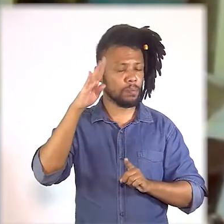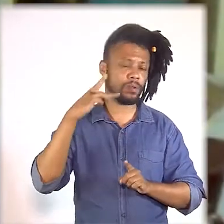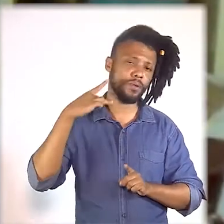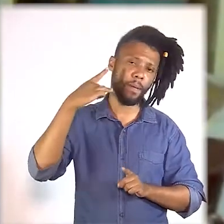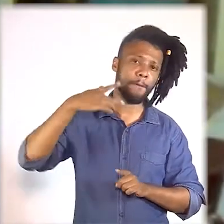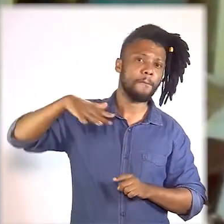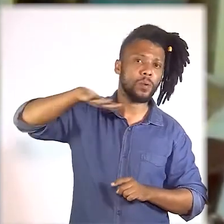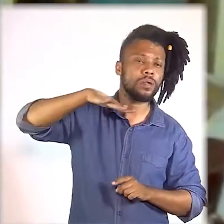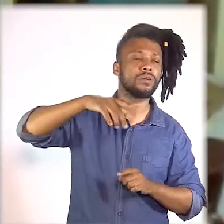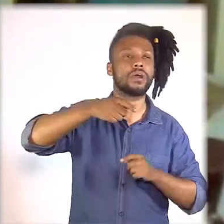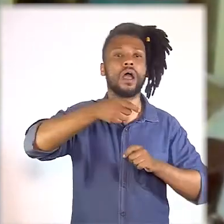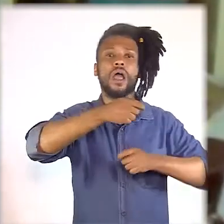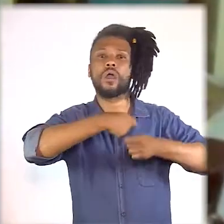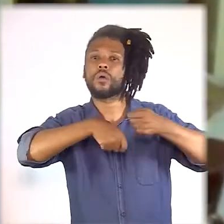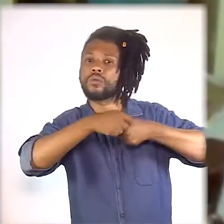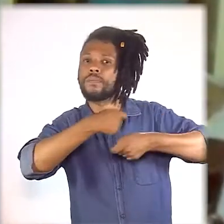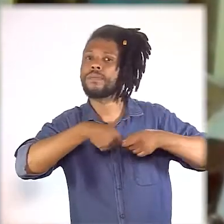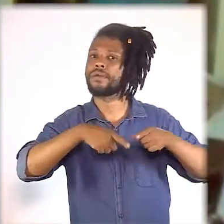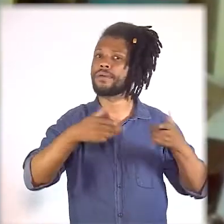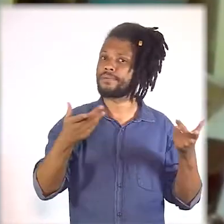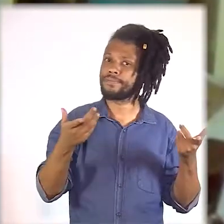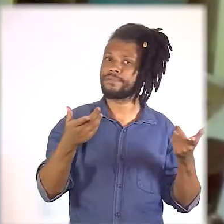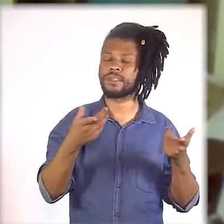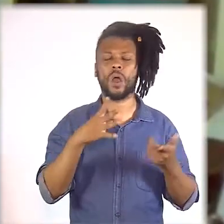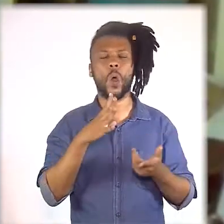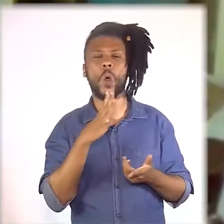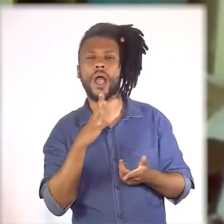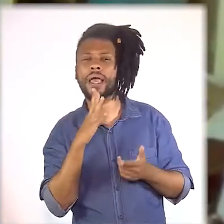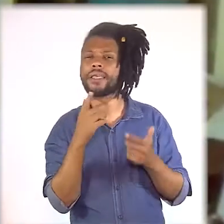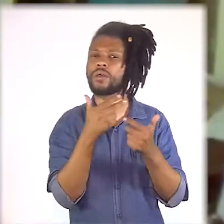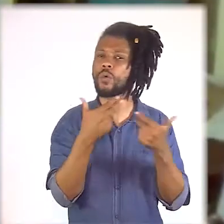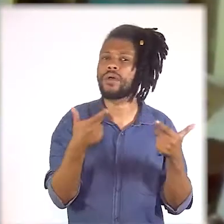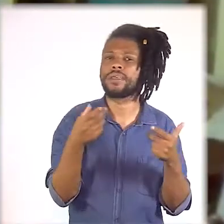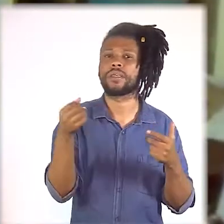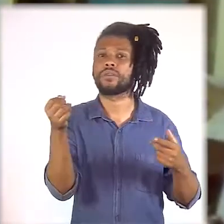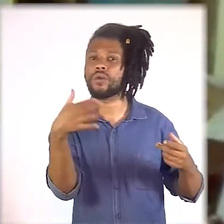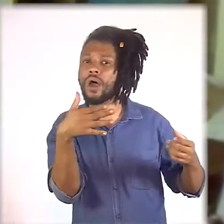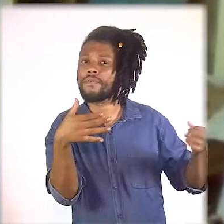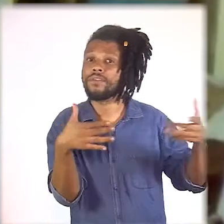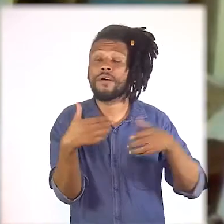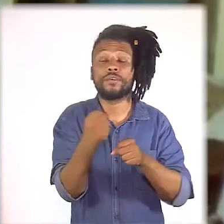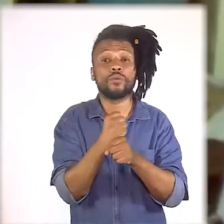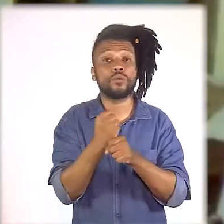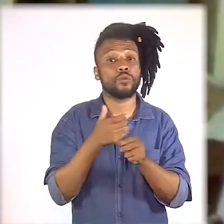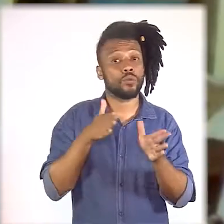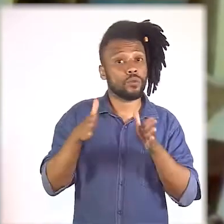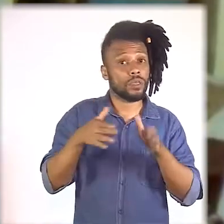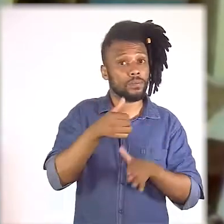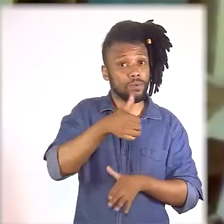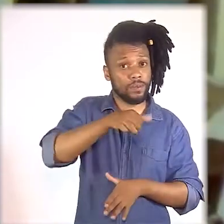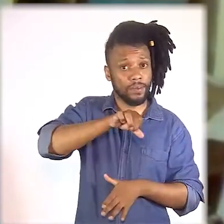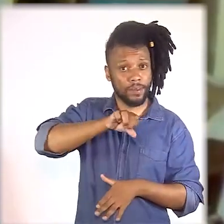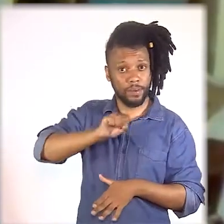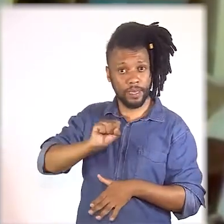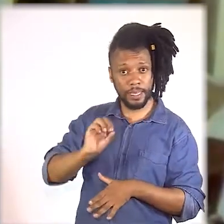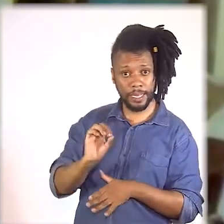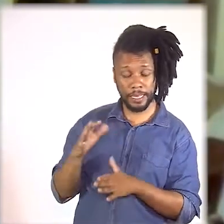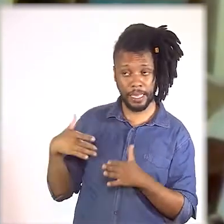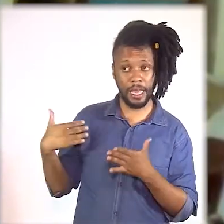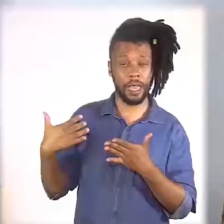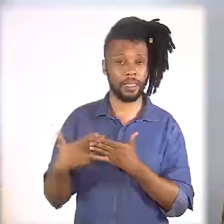Mas principalmente política. Economia também. A gente conhece muita coisa nova que surgiu dos anos 80 para